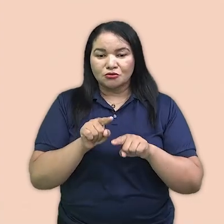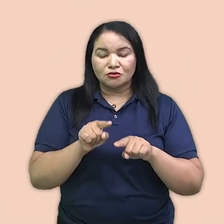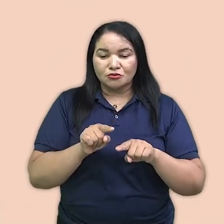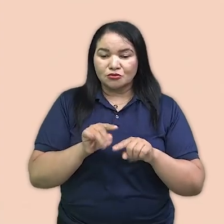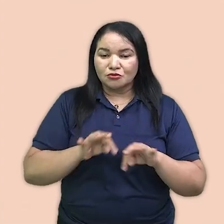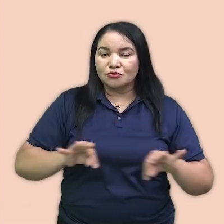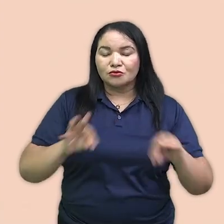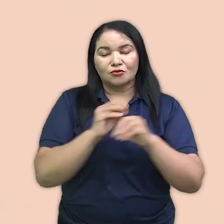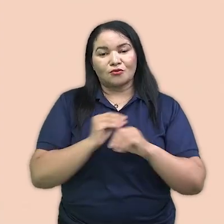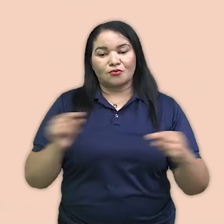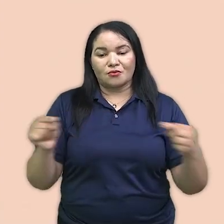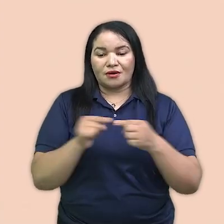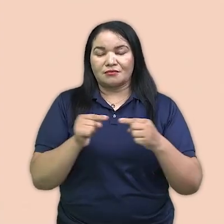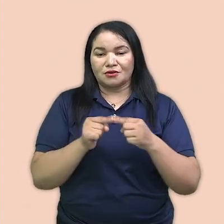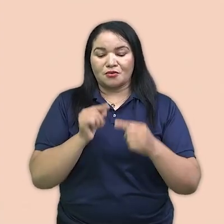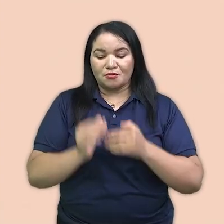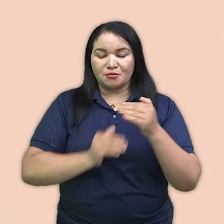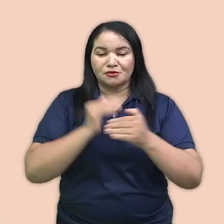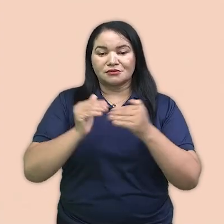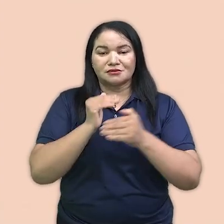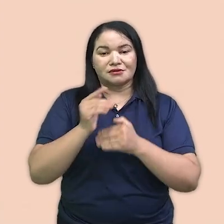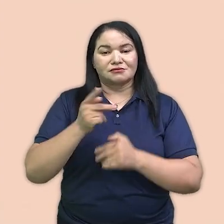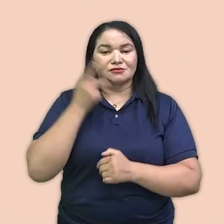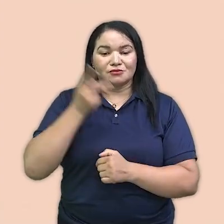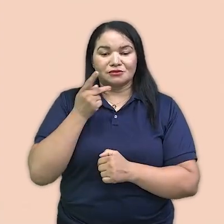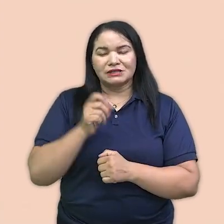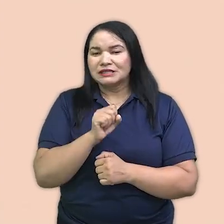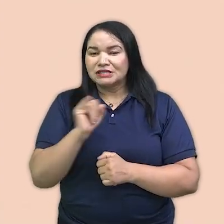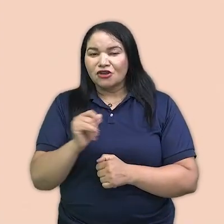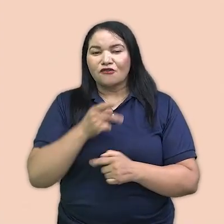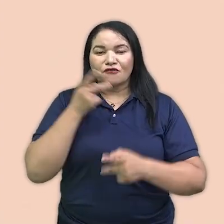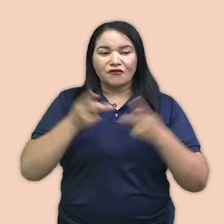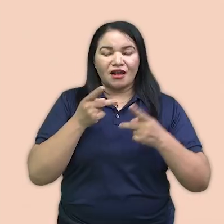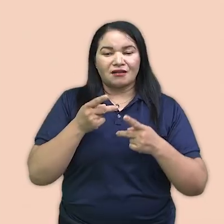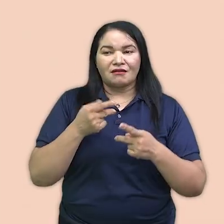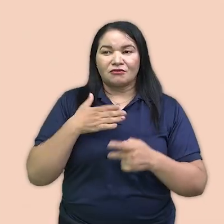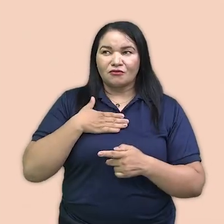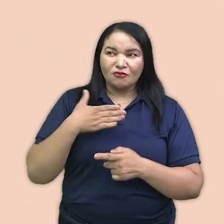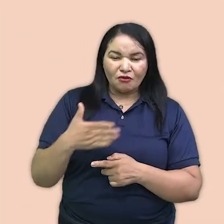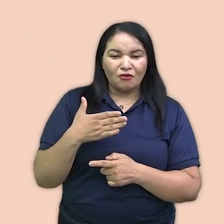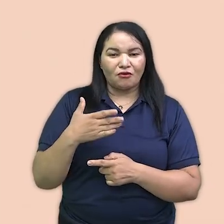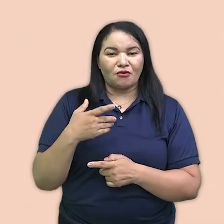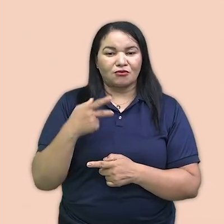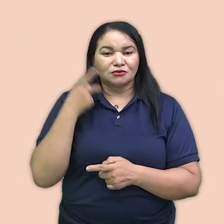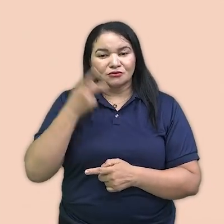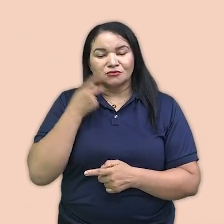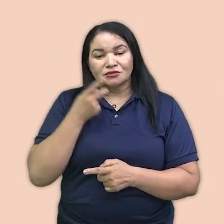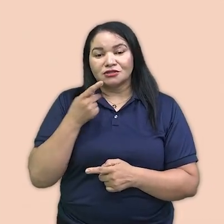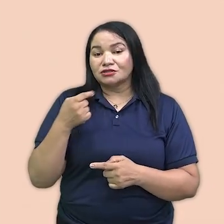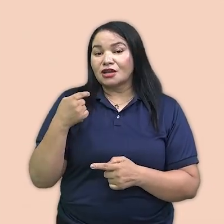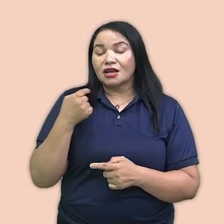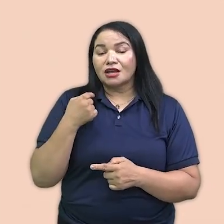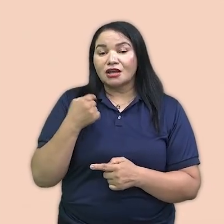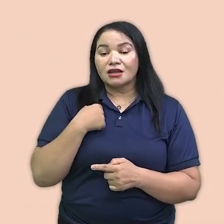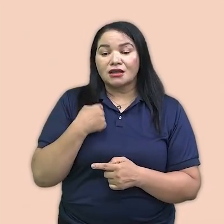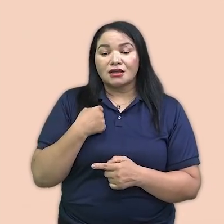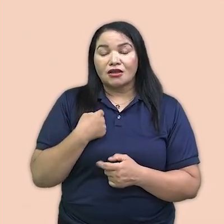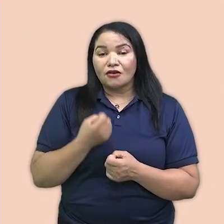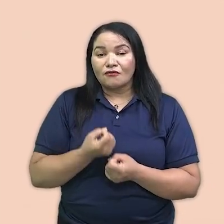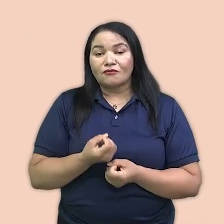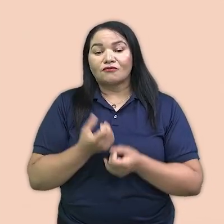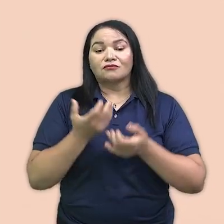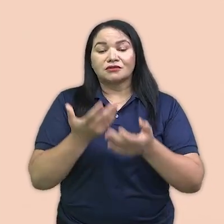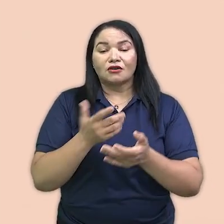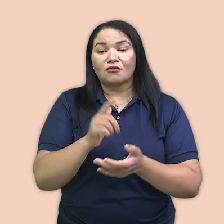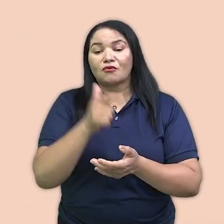política, né? Tudo faz parte desse processo político aí. E se eu digo que eu não gosto de política, o que eu estou fazendo? Eu